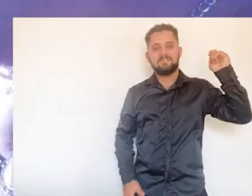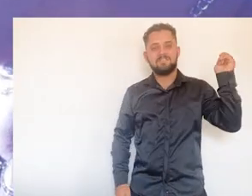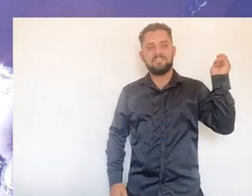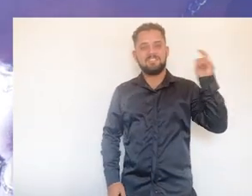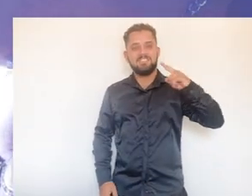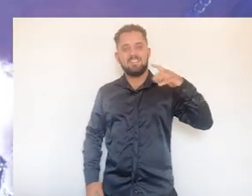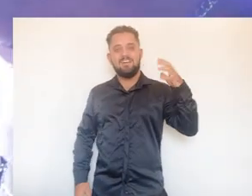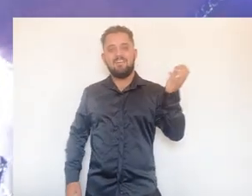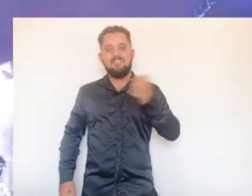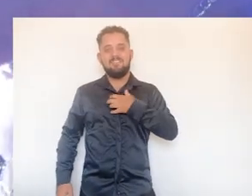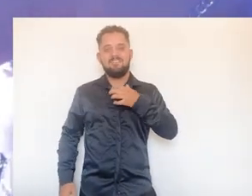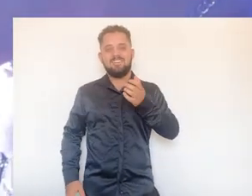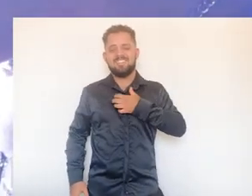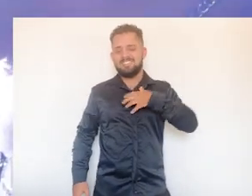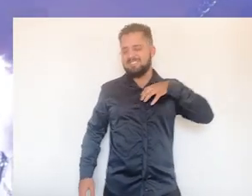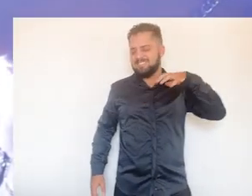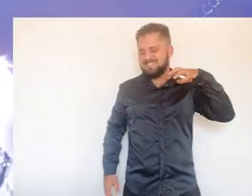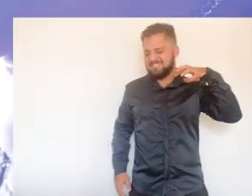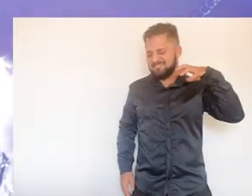sinto